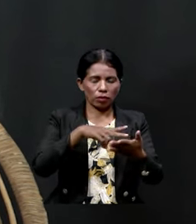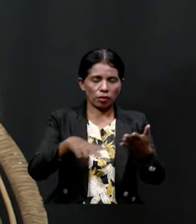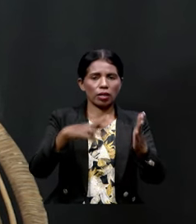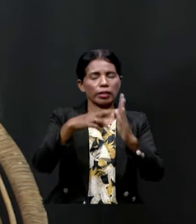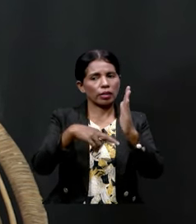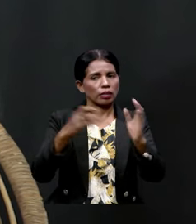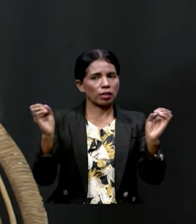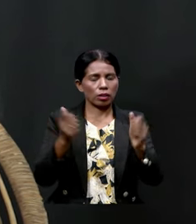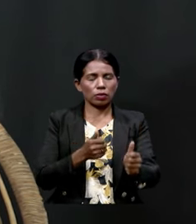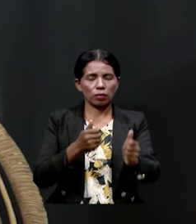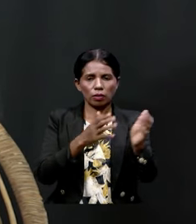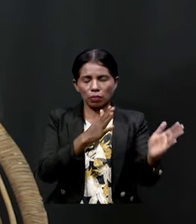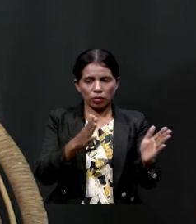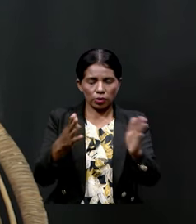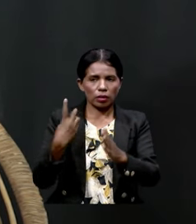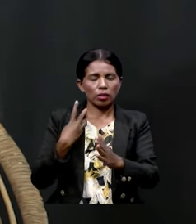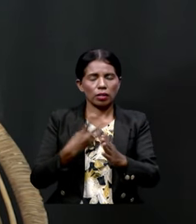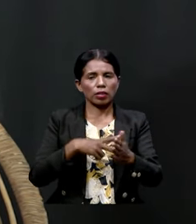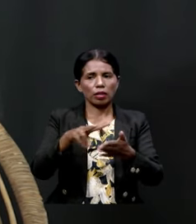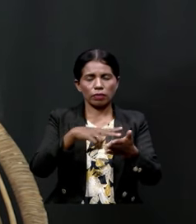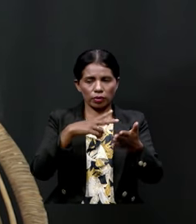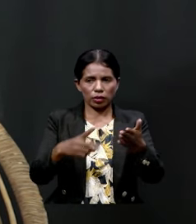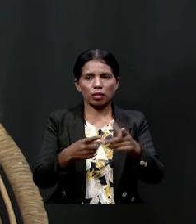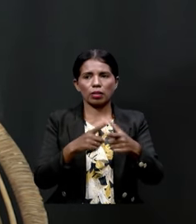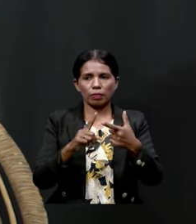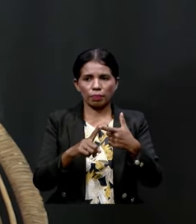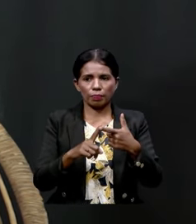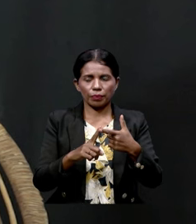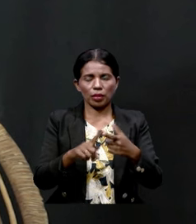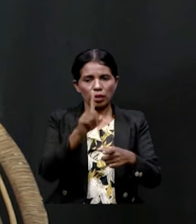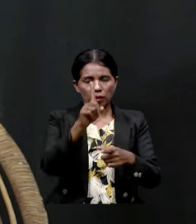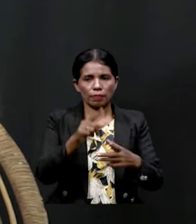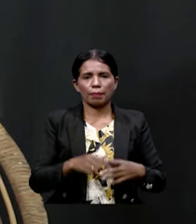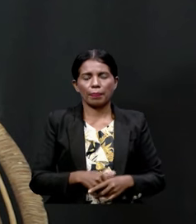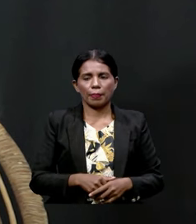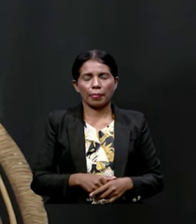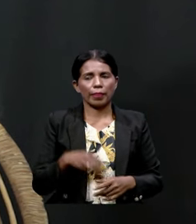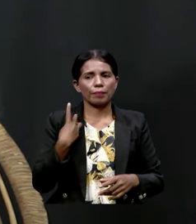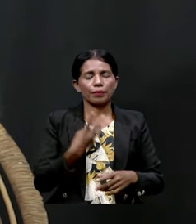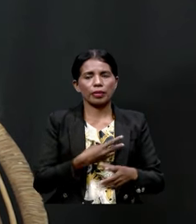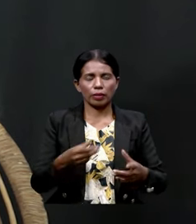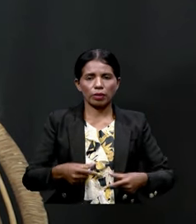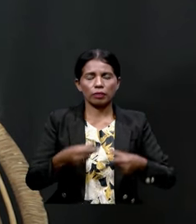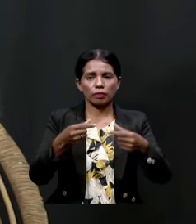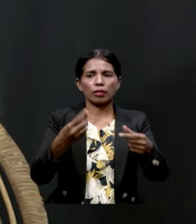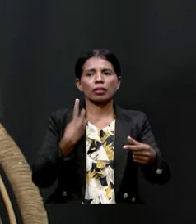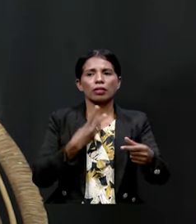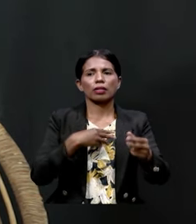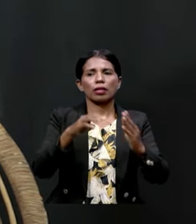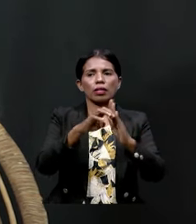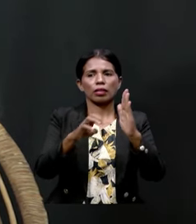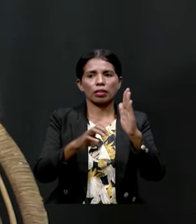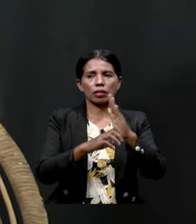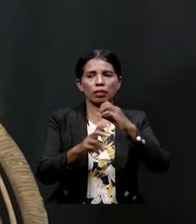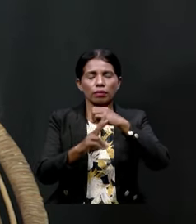tuir prosesu normal i ita rasi viola i depois ida tamak ne ita fo duni ita nini estado ne sai